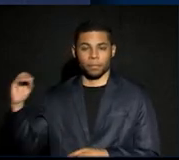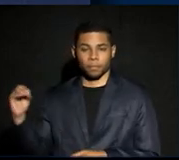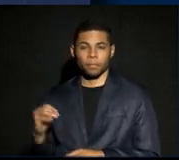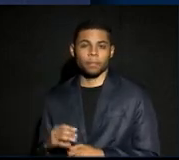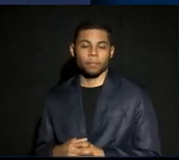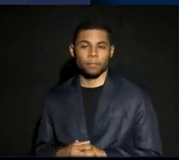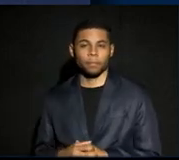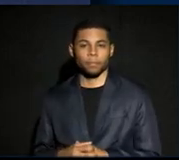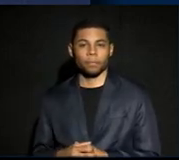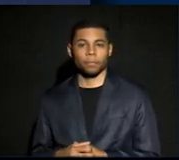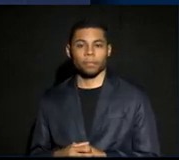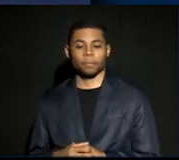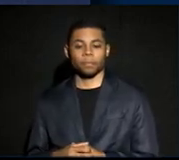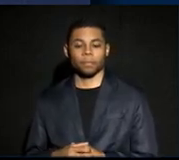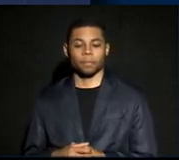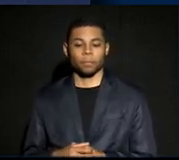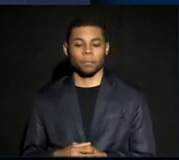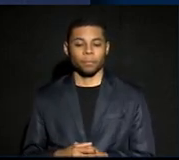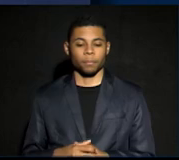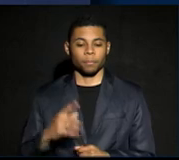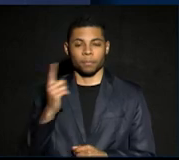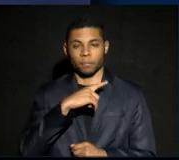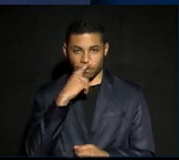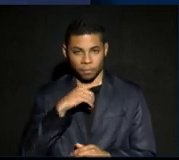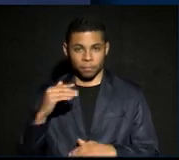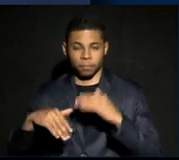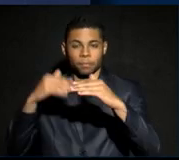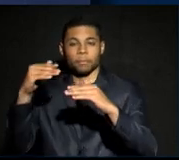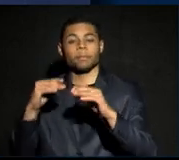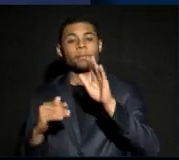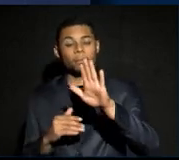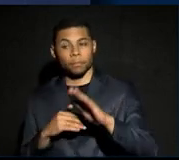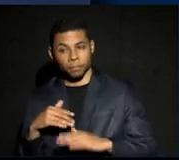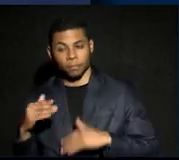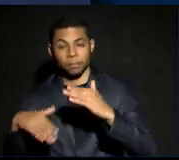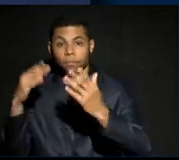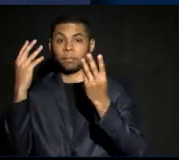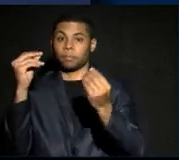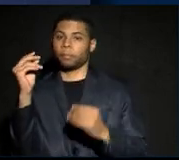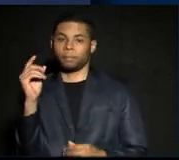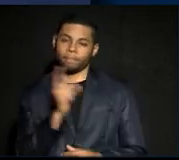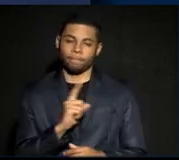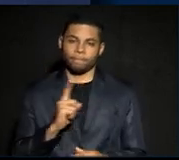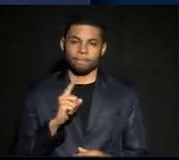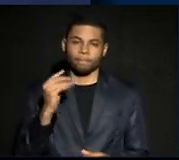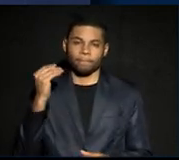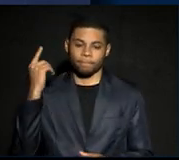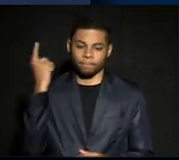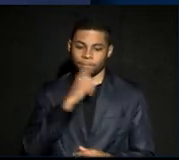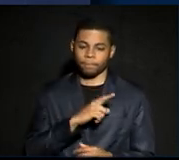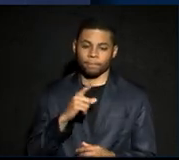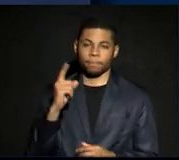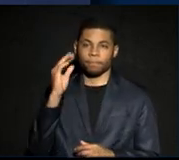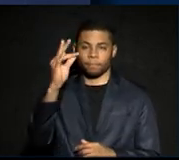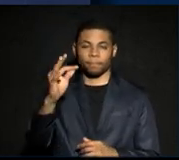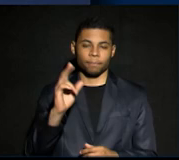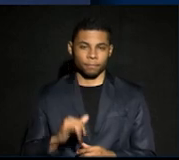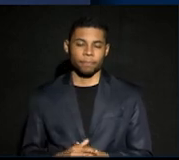4.800. Então, assim, caminhamos. A gente só não acha que caminhou o suficiente para a realidade que a gente vai